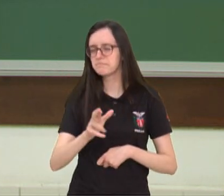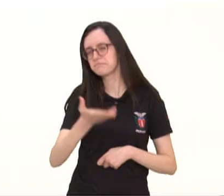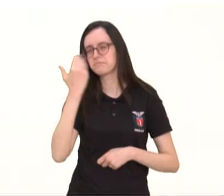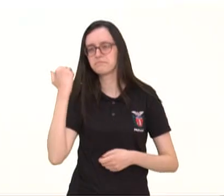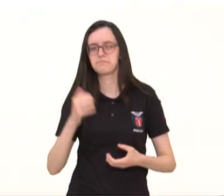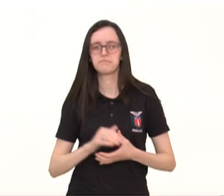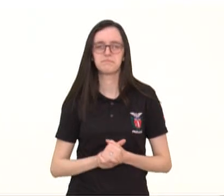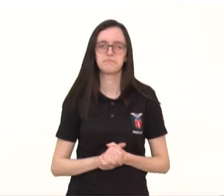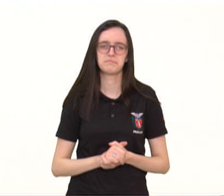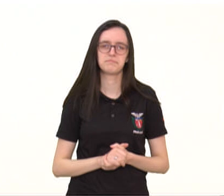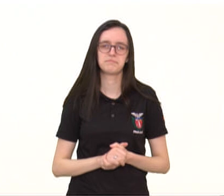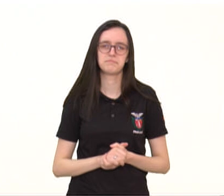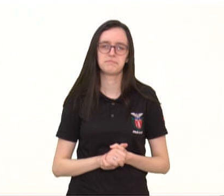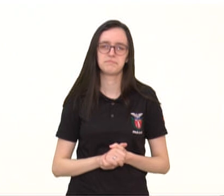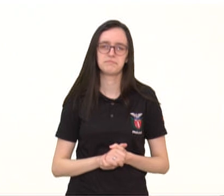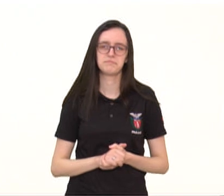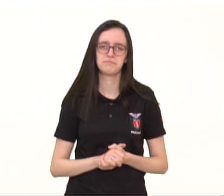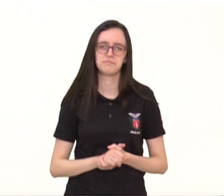lá?